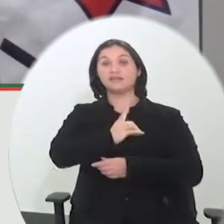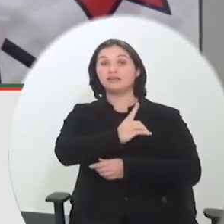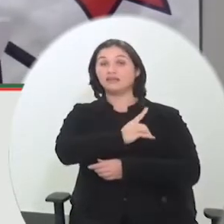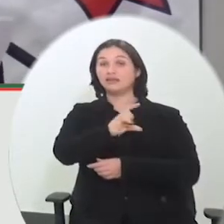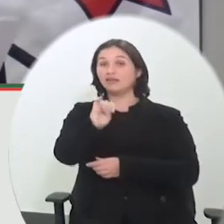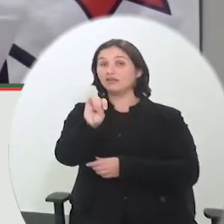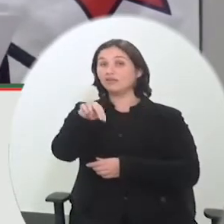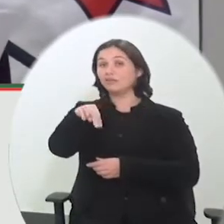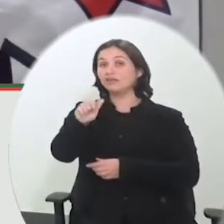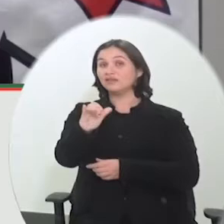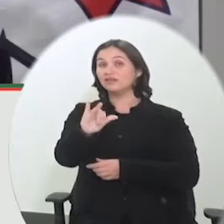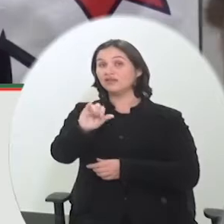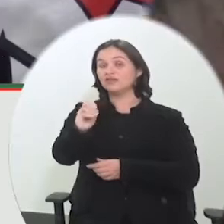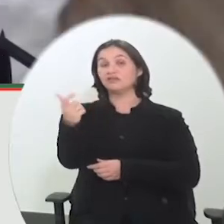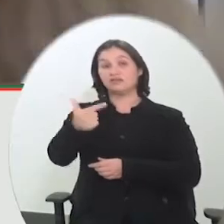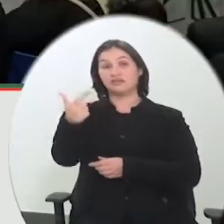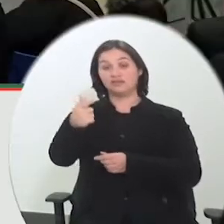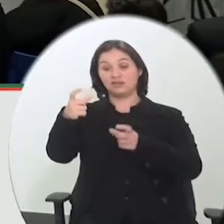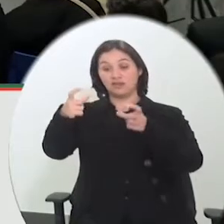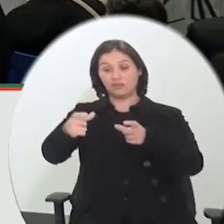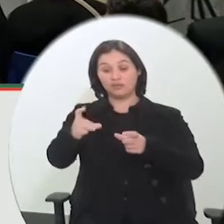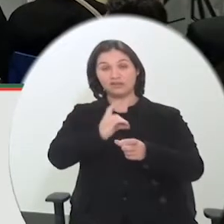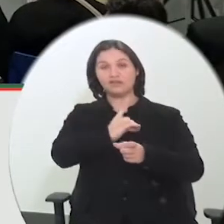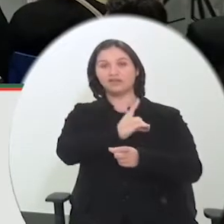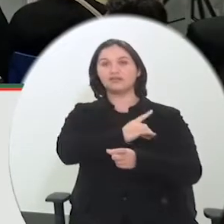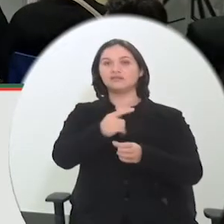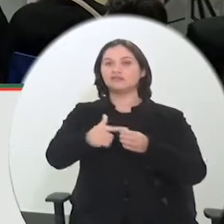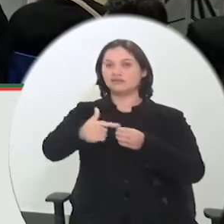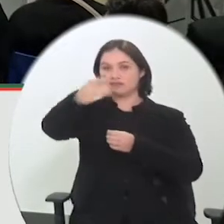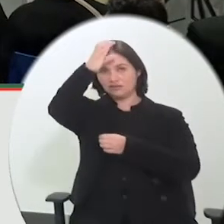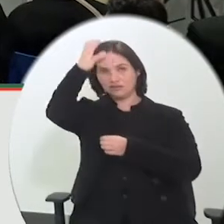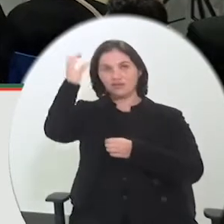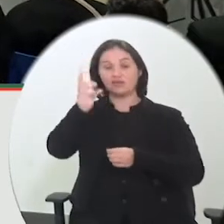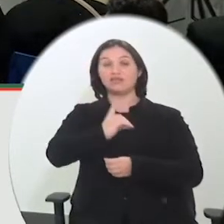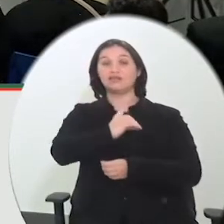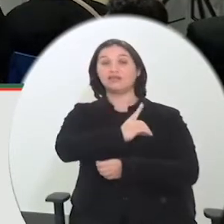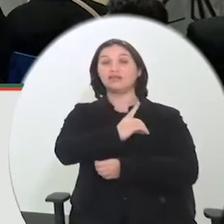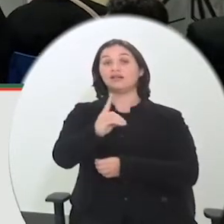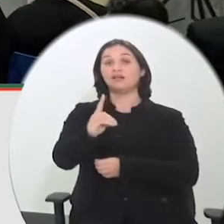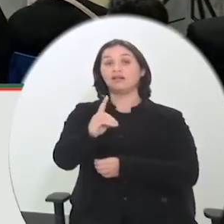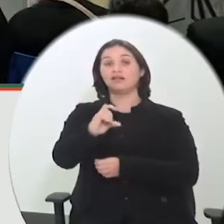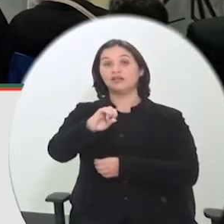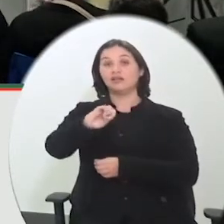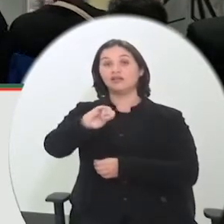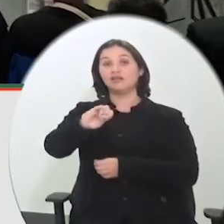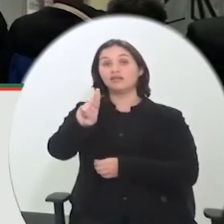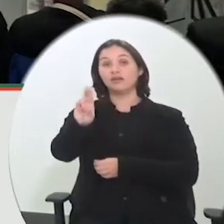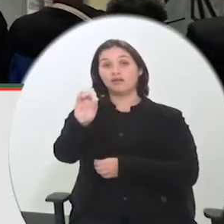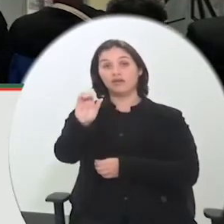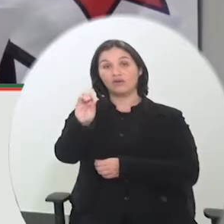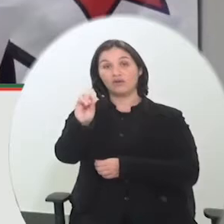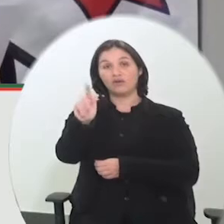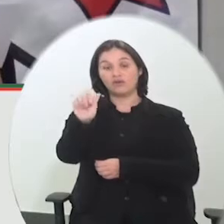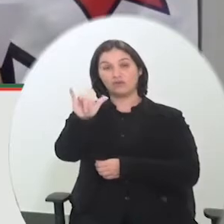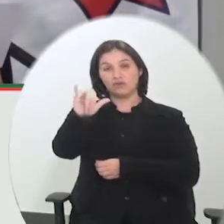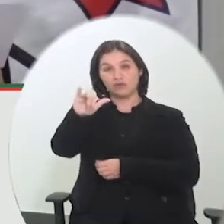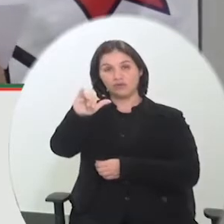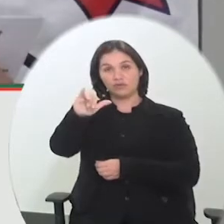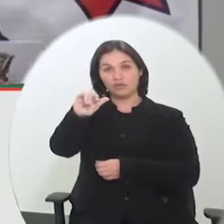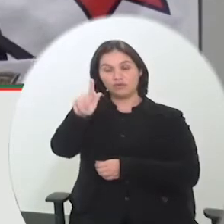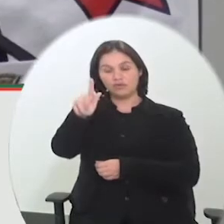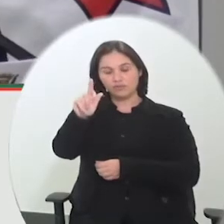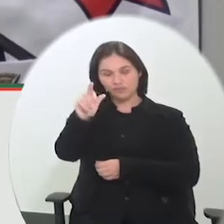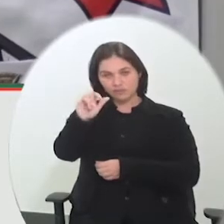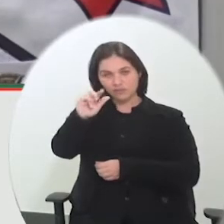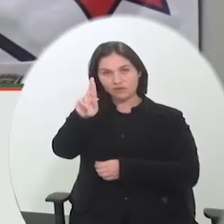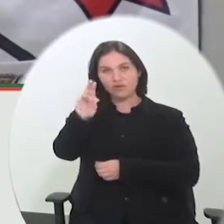Delegacia de Criciúma. Delegado José Rogério de Castro Filho, da CPP de Criciúma. Delegada